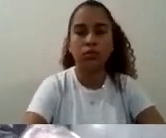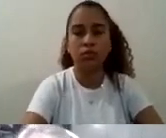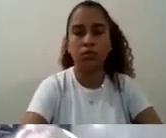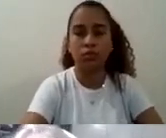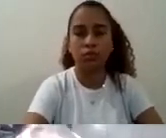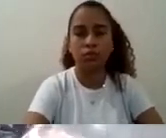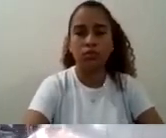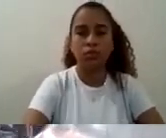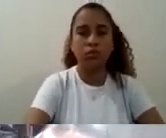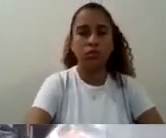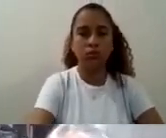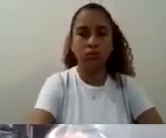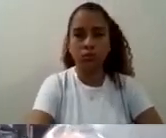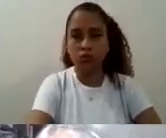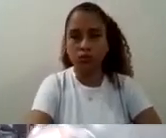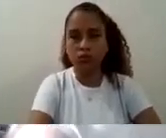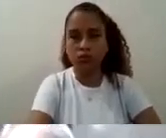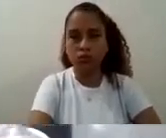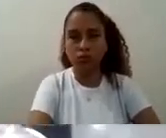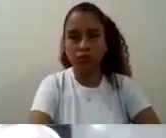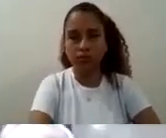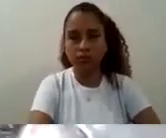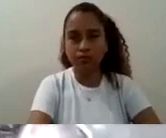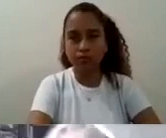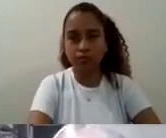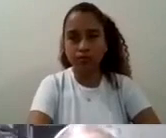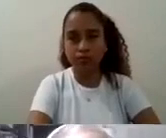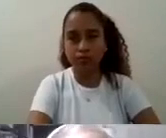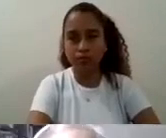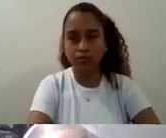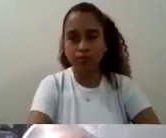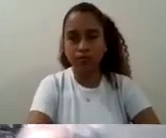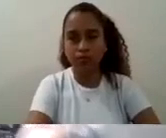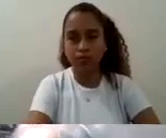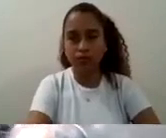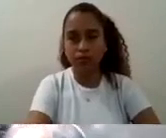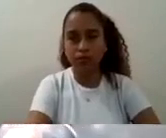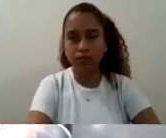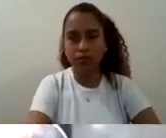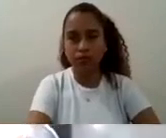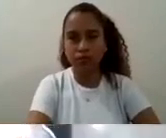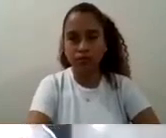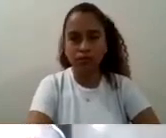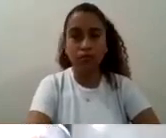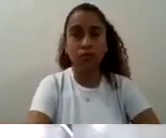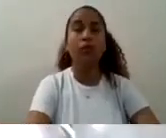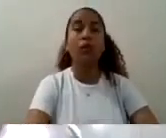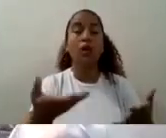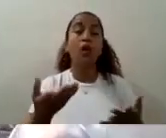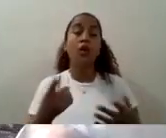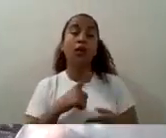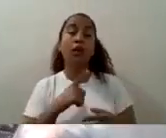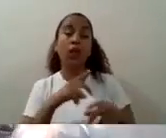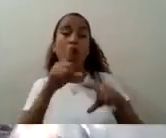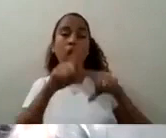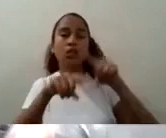sei se já está pronto, o Padre Patrick, quer dizer, ele está pronto, mas eu não sei como está nas edições CNBB, talvez tenha ficado